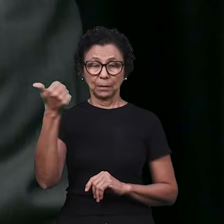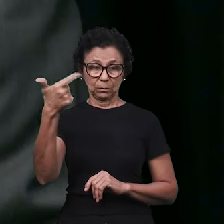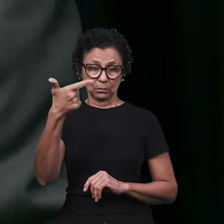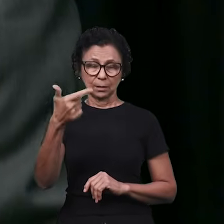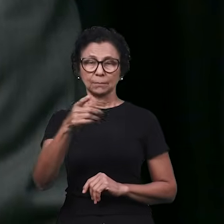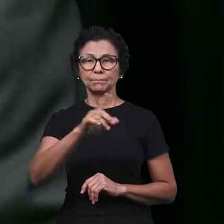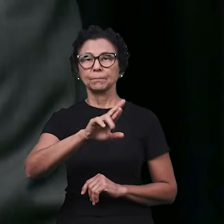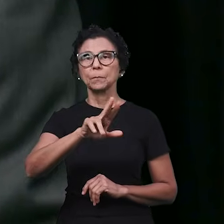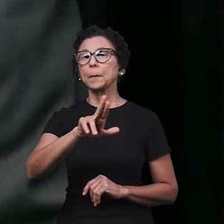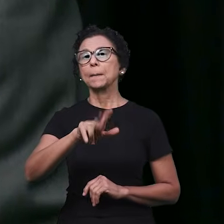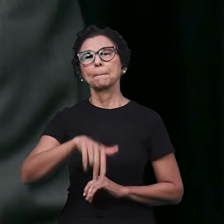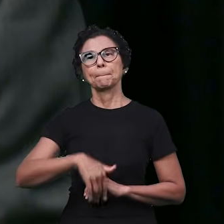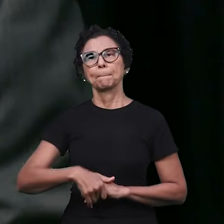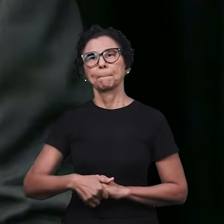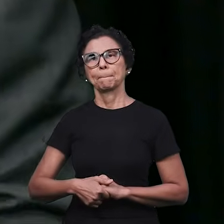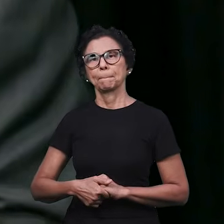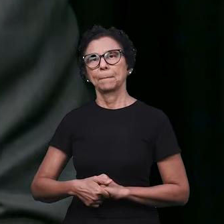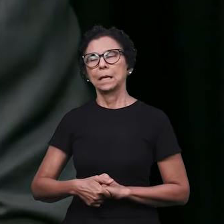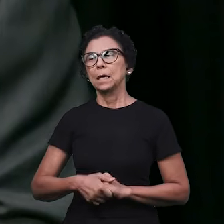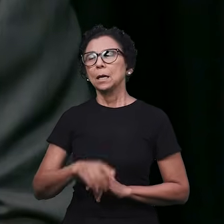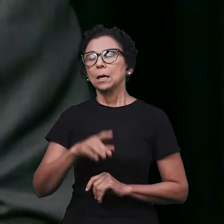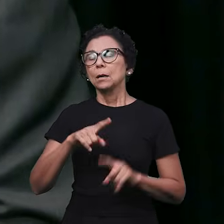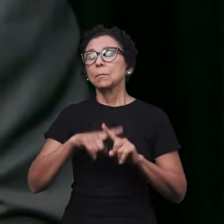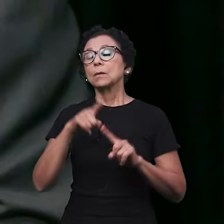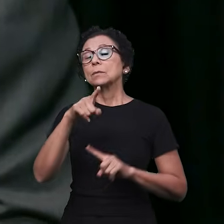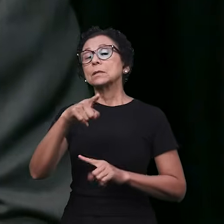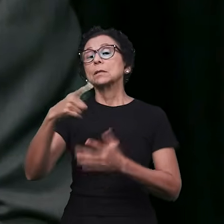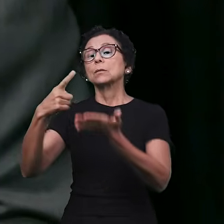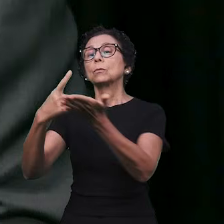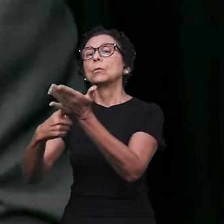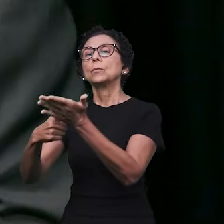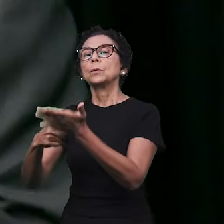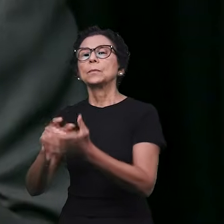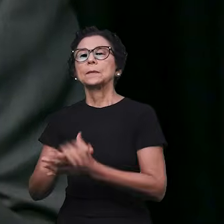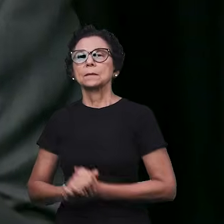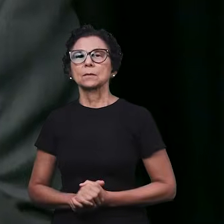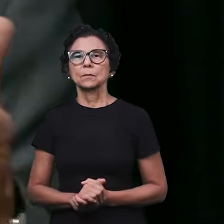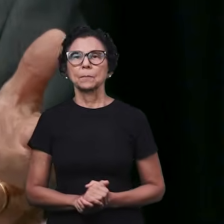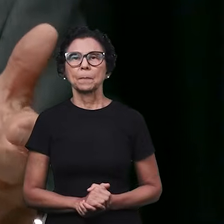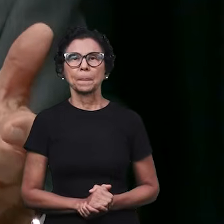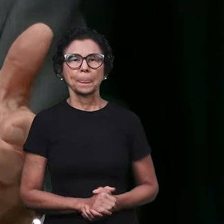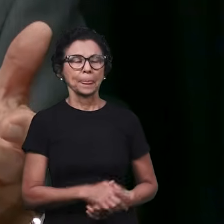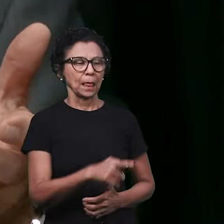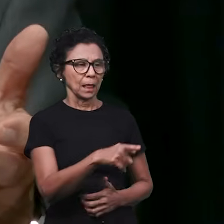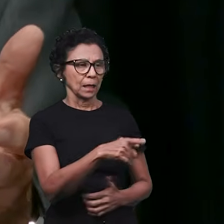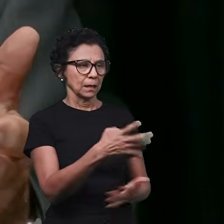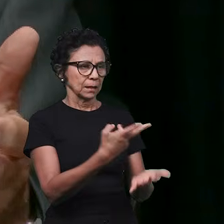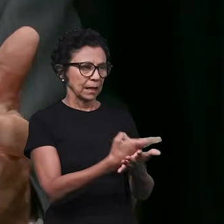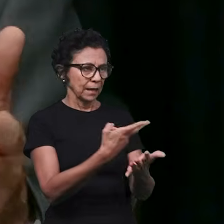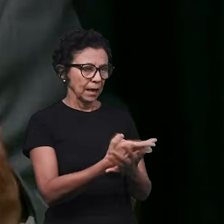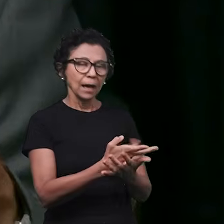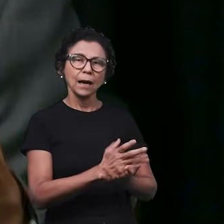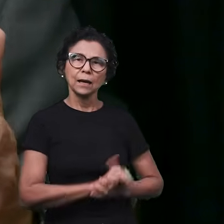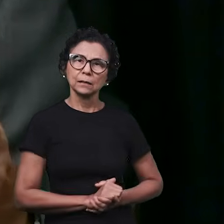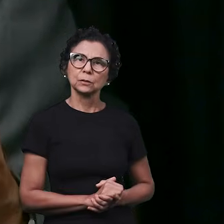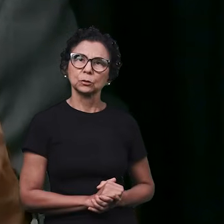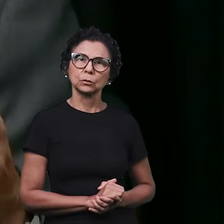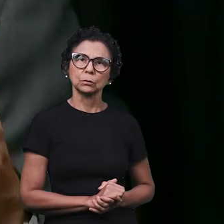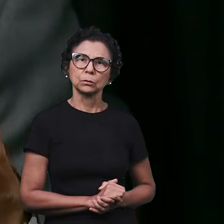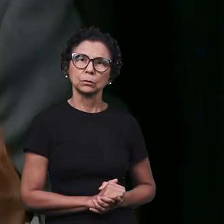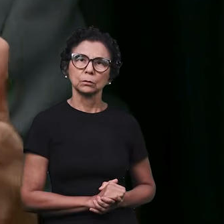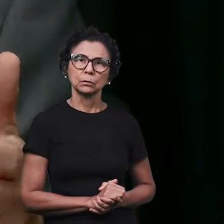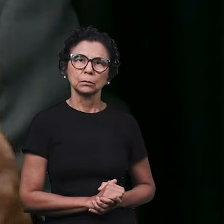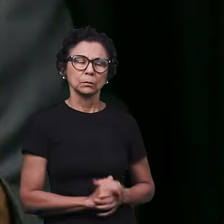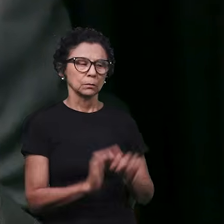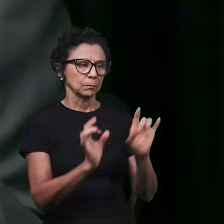A renúncia ela é um pouco maior. Ela vai além, porque o tudo me é lícito. É errado. Você vai deixar essa